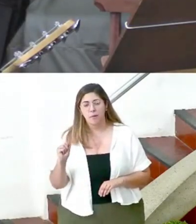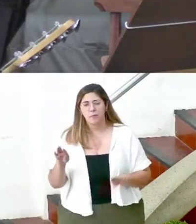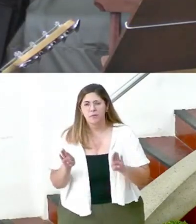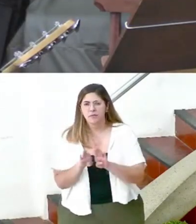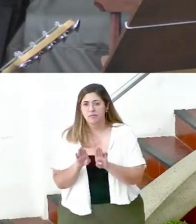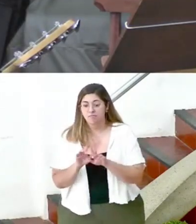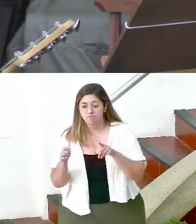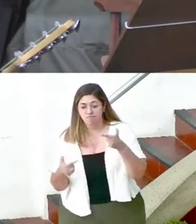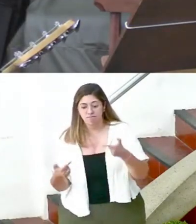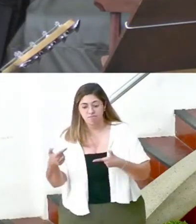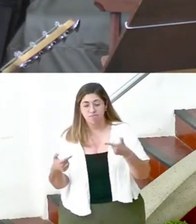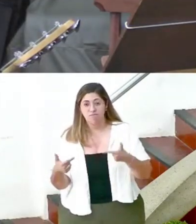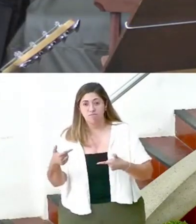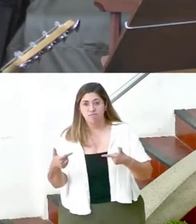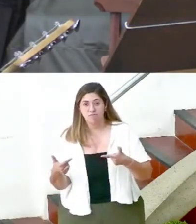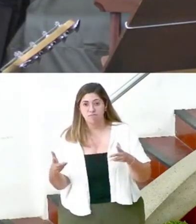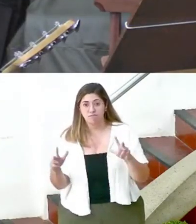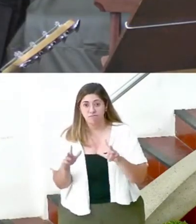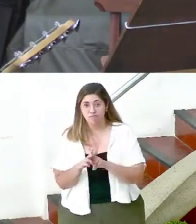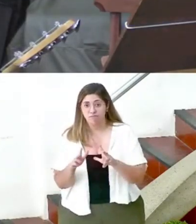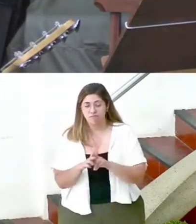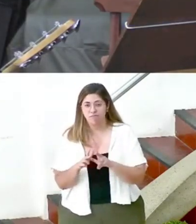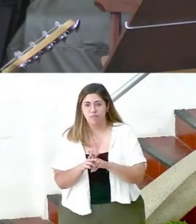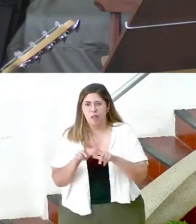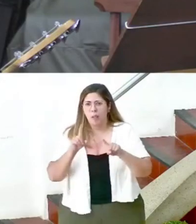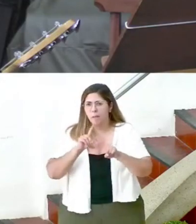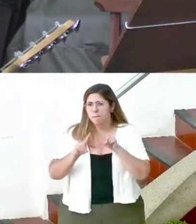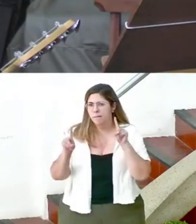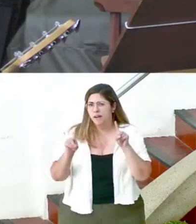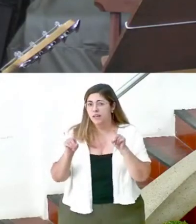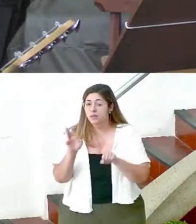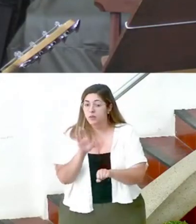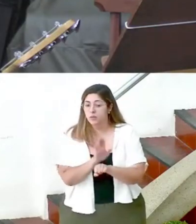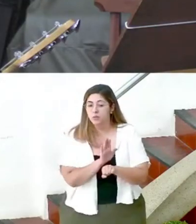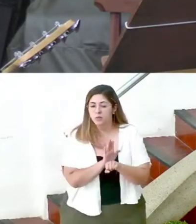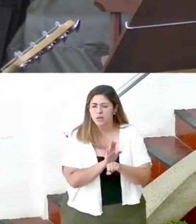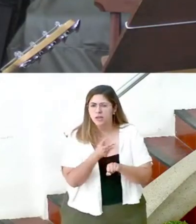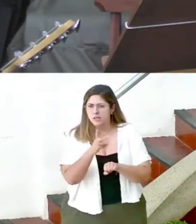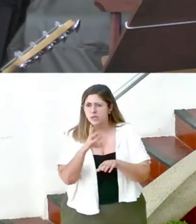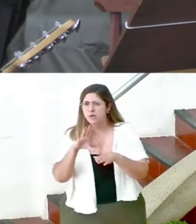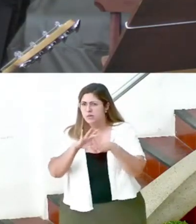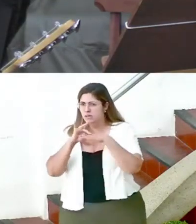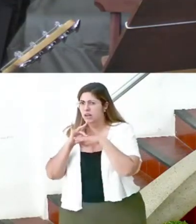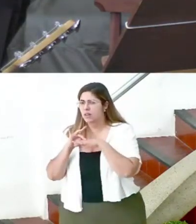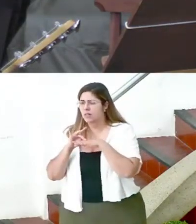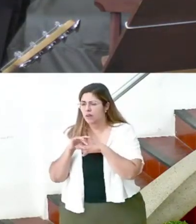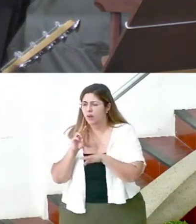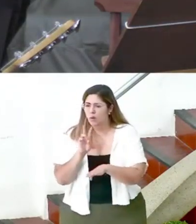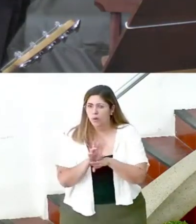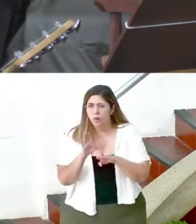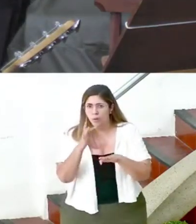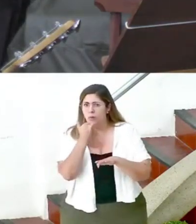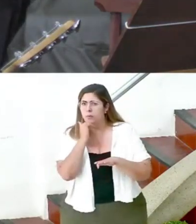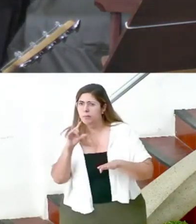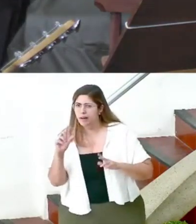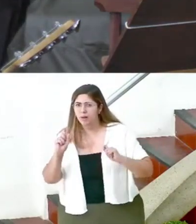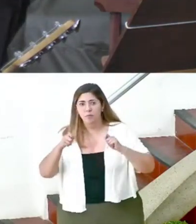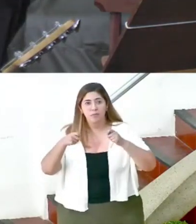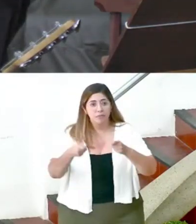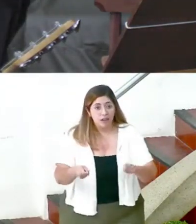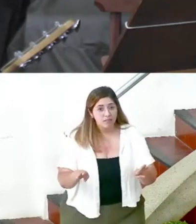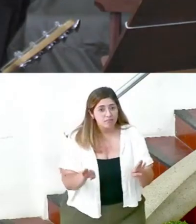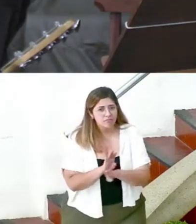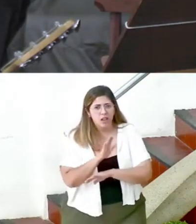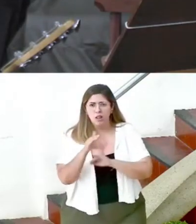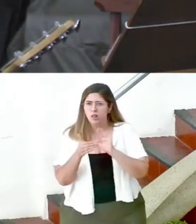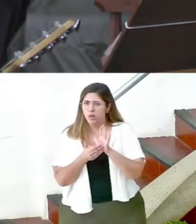têm. E cuide bem do Onésimo, perdoe Onésimo. Chame o seu escravo para fazer parte da igreja